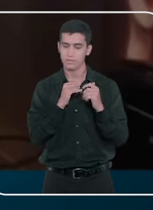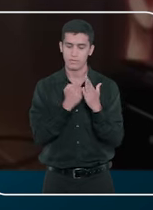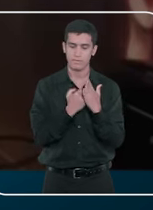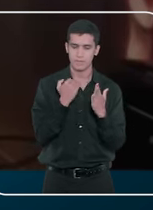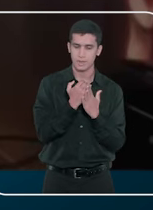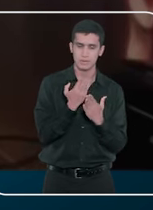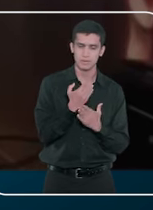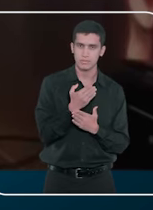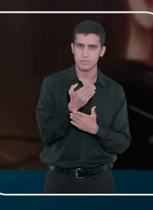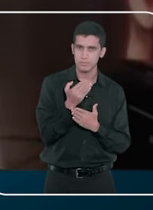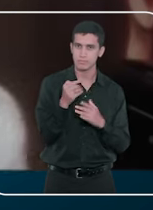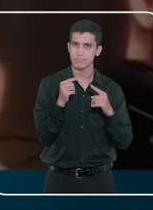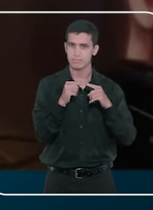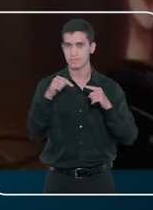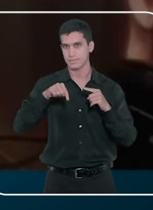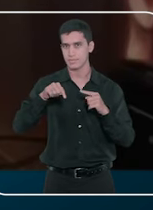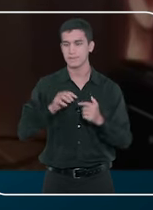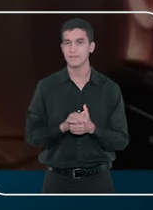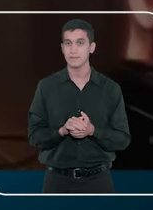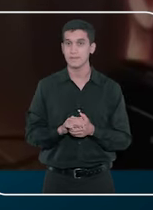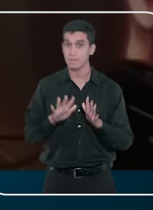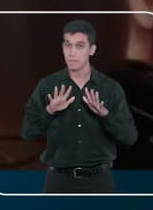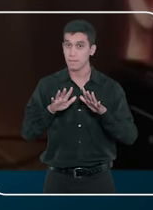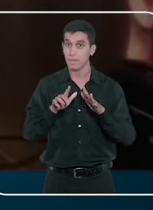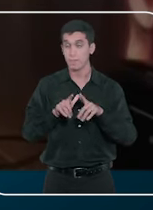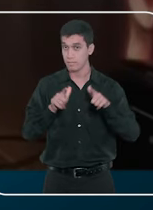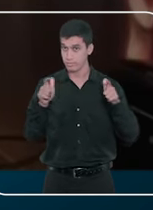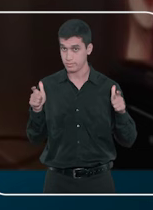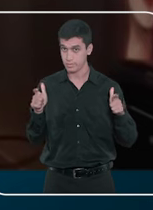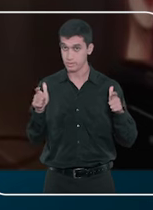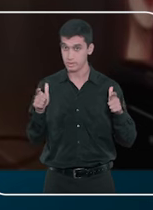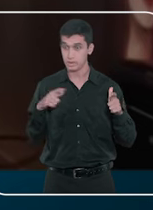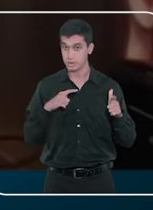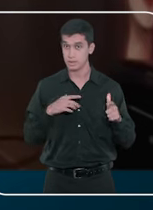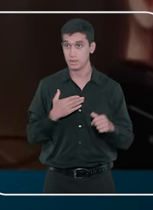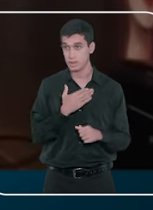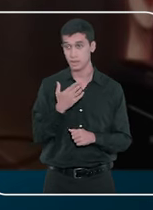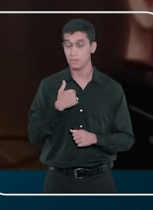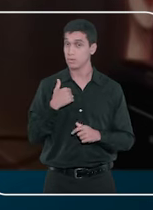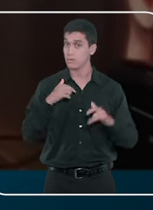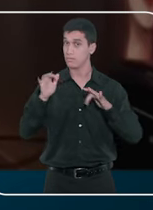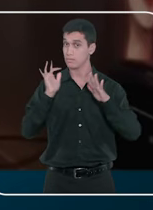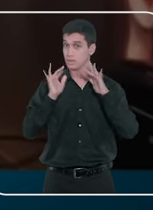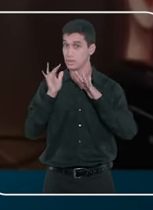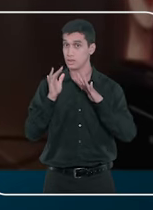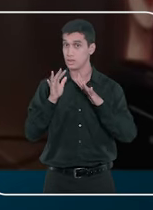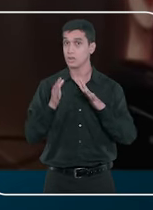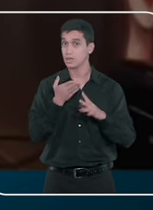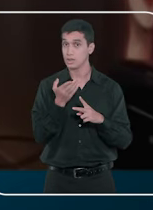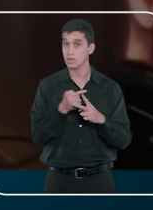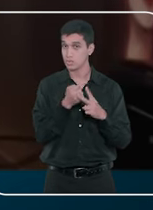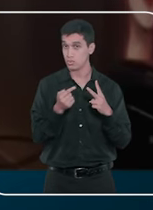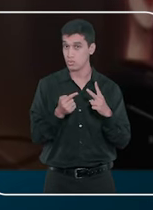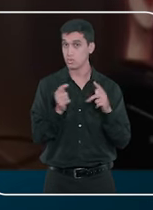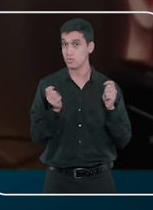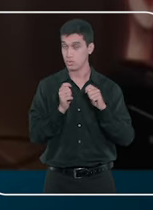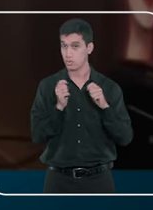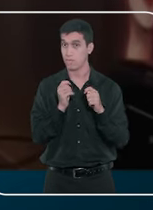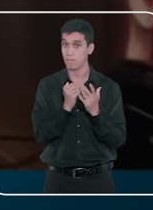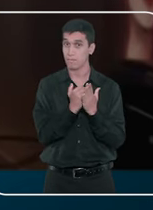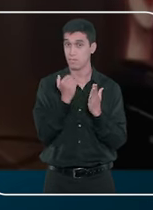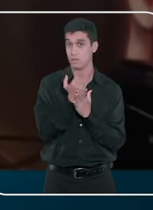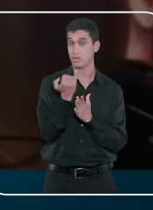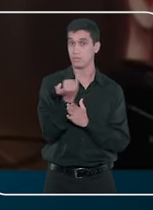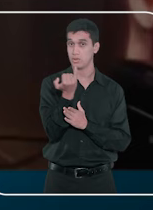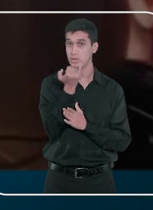frente cuidar aqui. Mas, em linhas gerais, seriam, no meu sentir, esses os dois aspectos mais